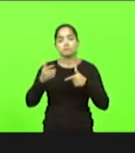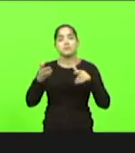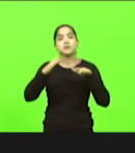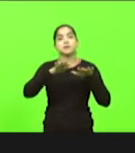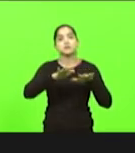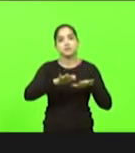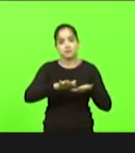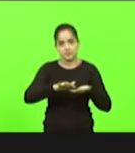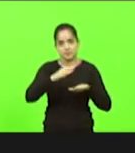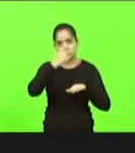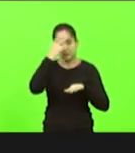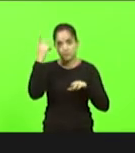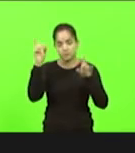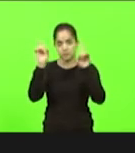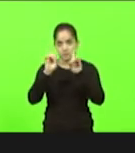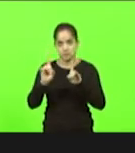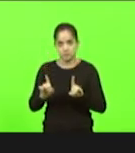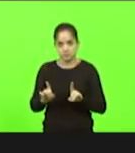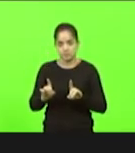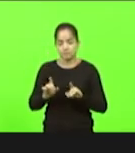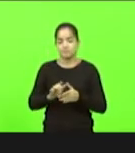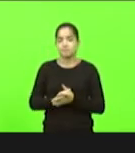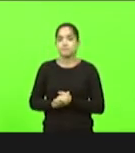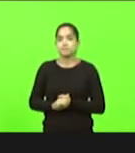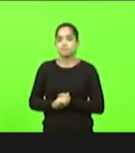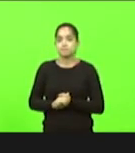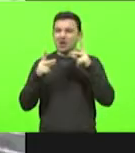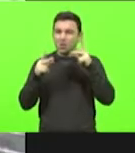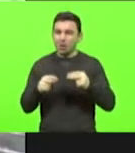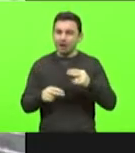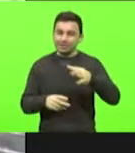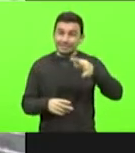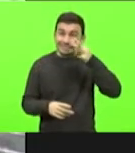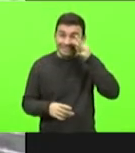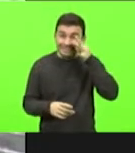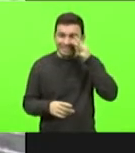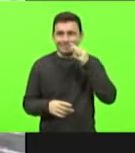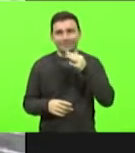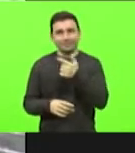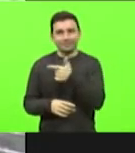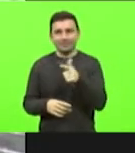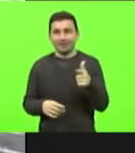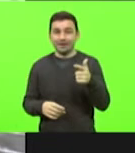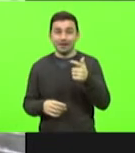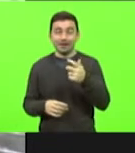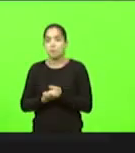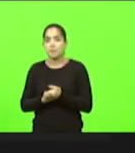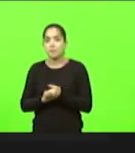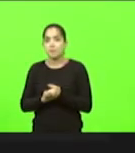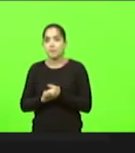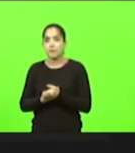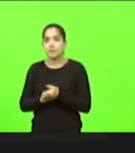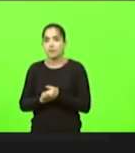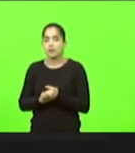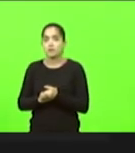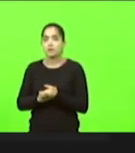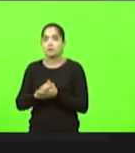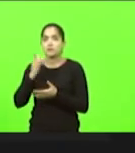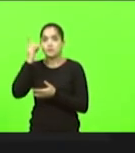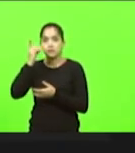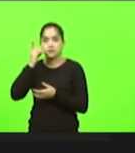a comissão de defesa dos direitos da pessoa com deficiência e a escola do Legislativo Lício Mauro da Silveira